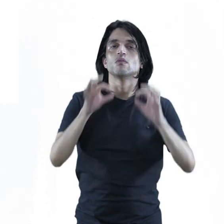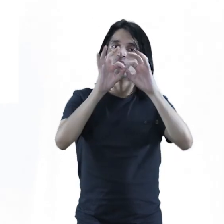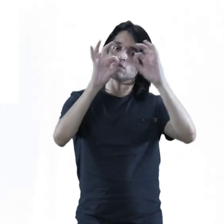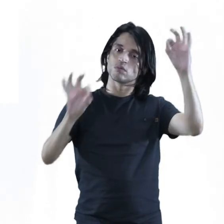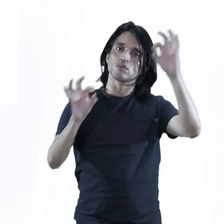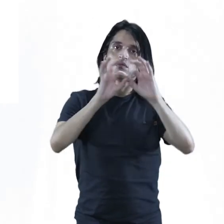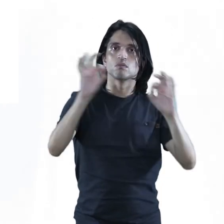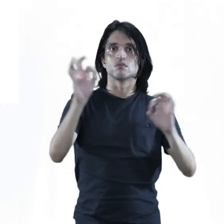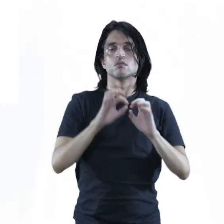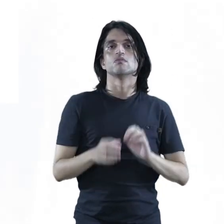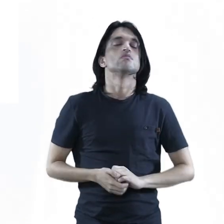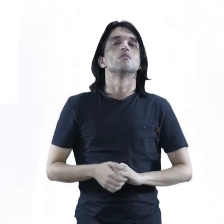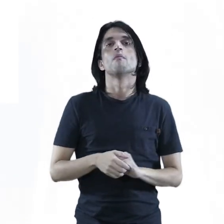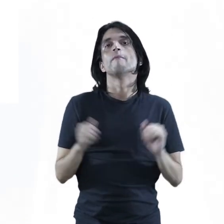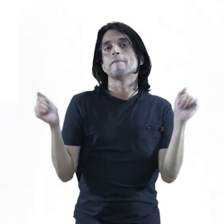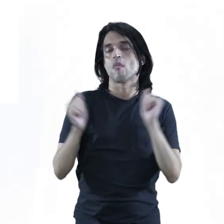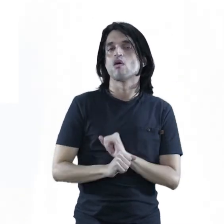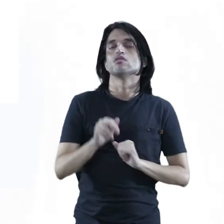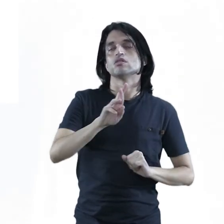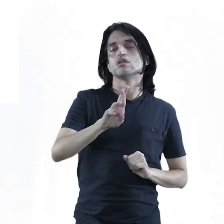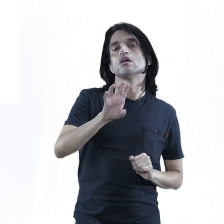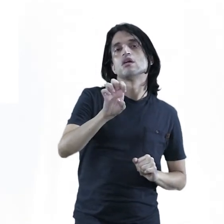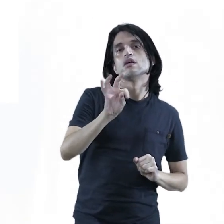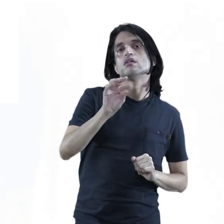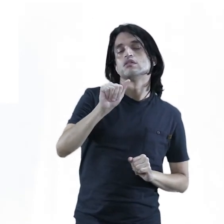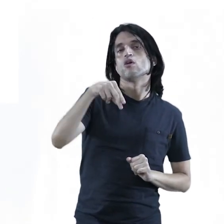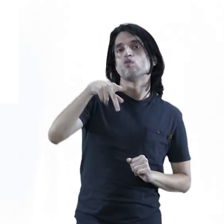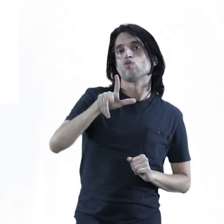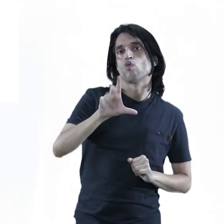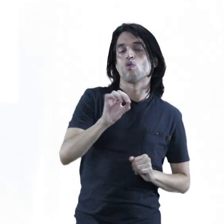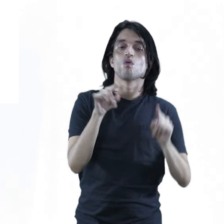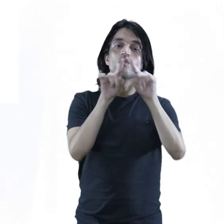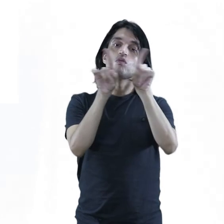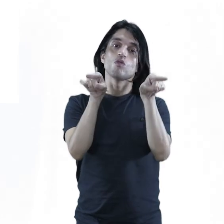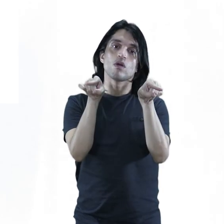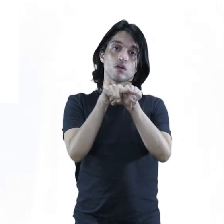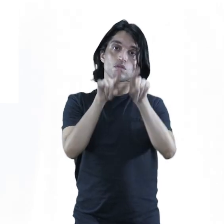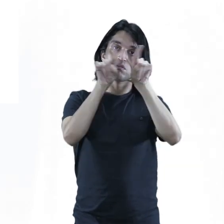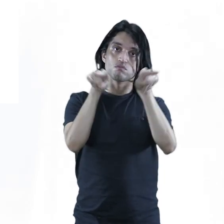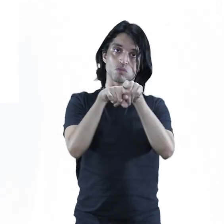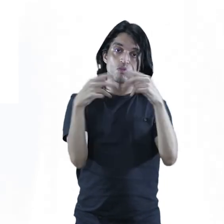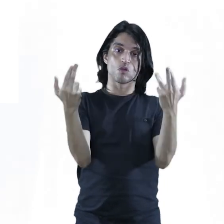medida. Pode ser chamado de retângulo com quadrado de lados iguais.